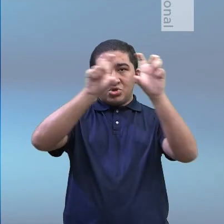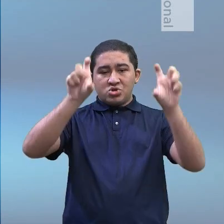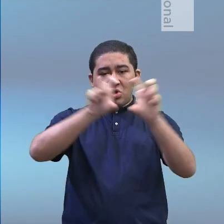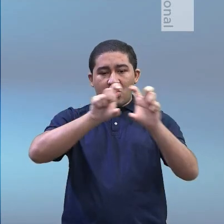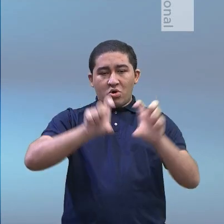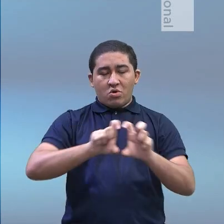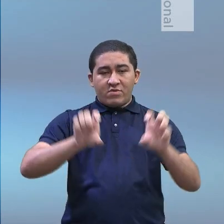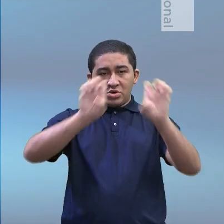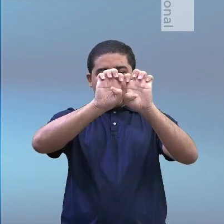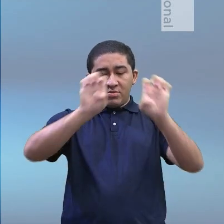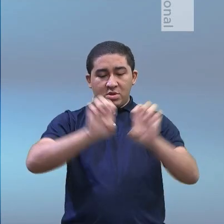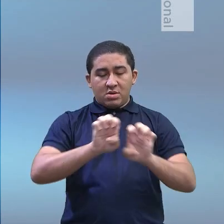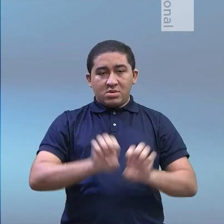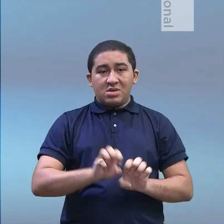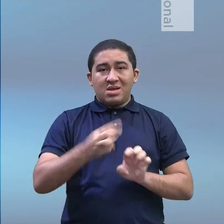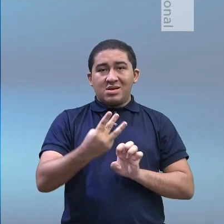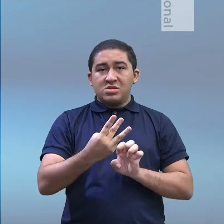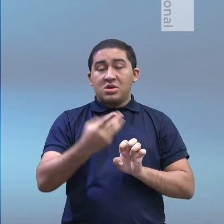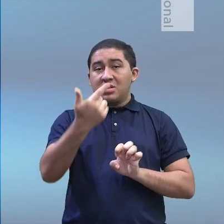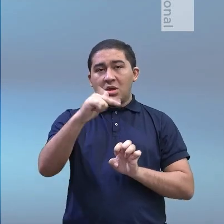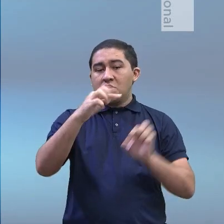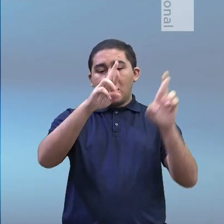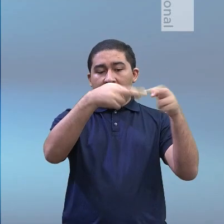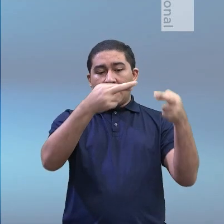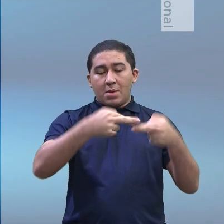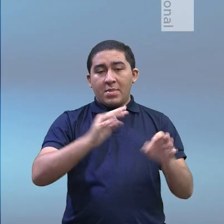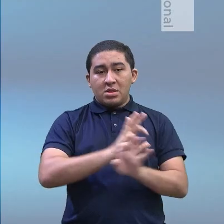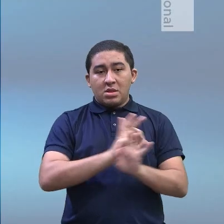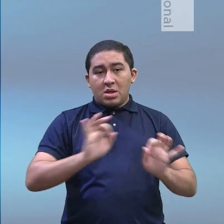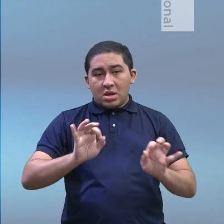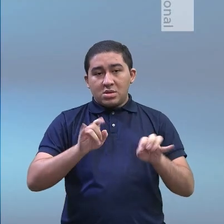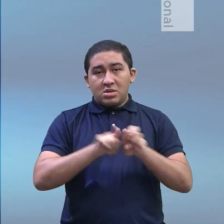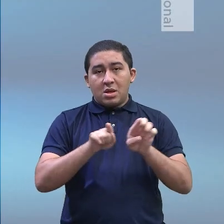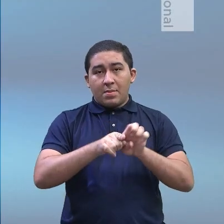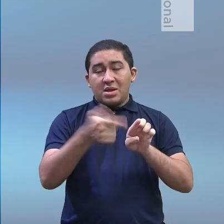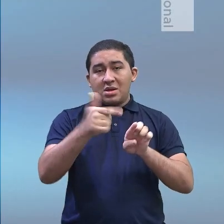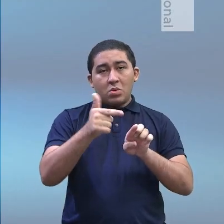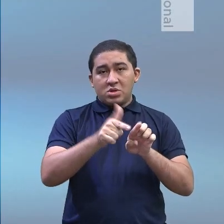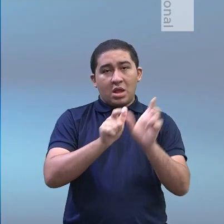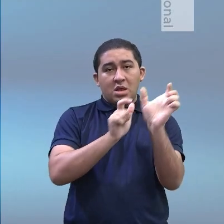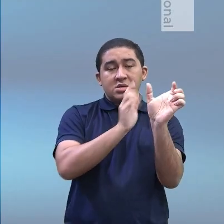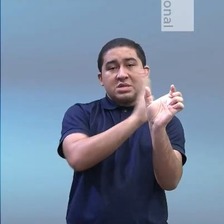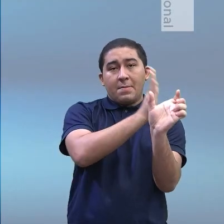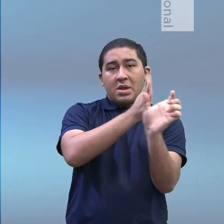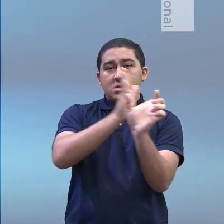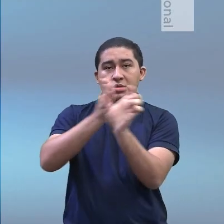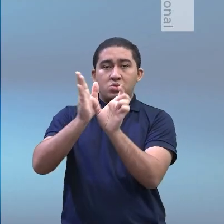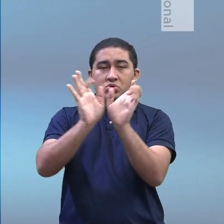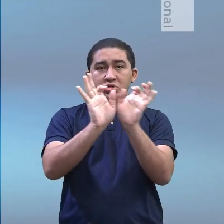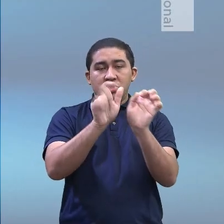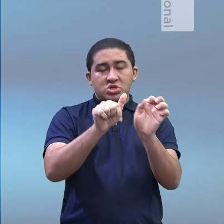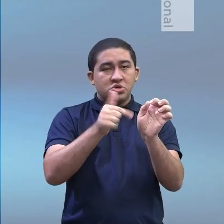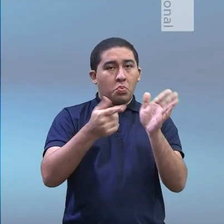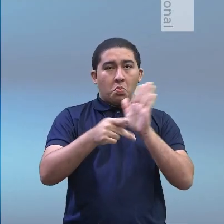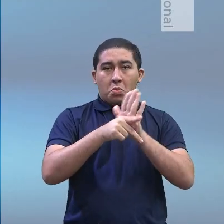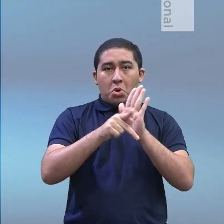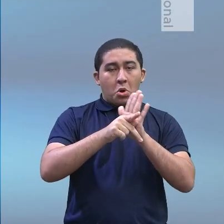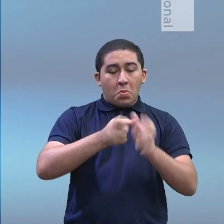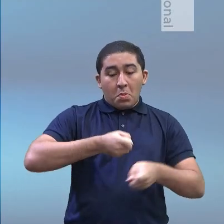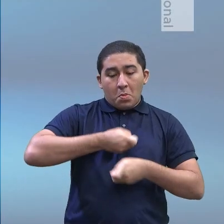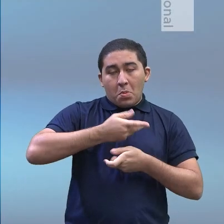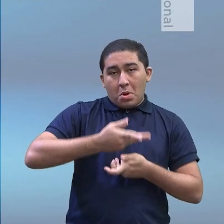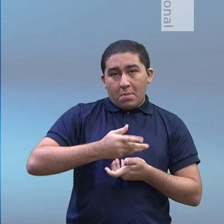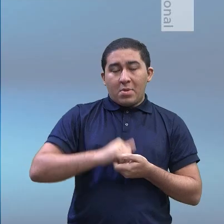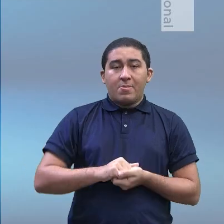métrica ou rimas fixas, né? Então a gente observou que em cada linha do poema não havia